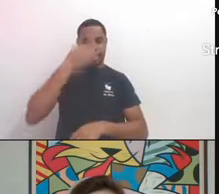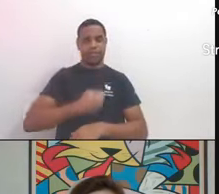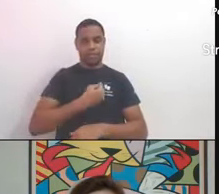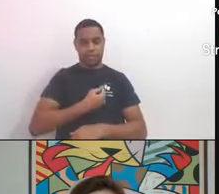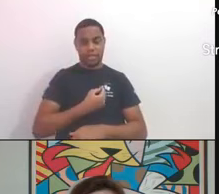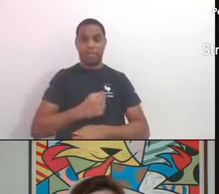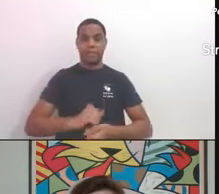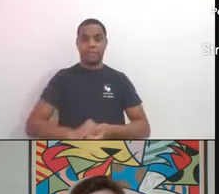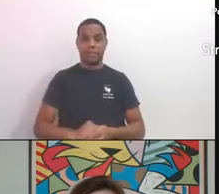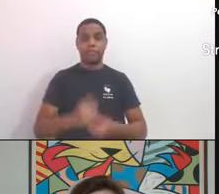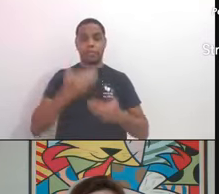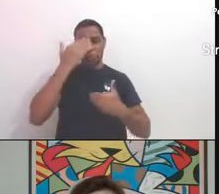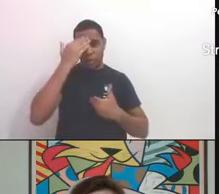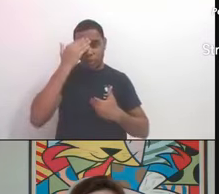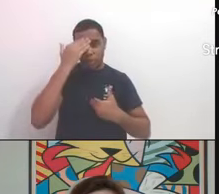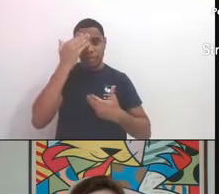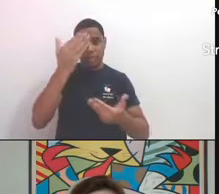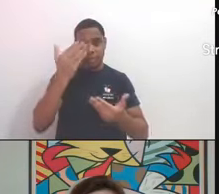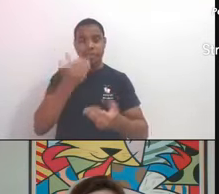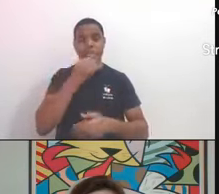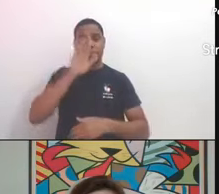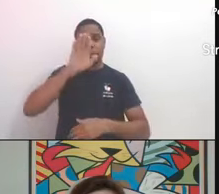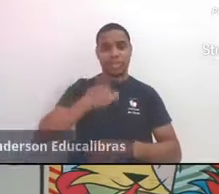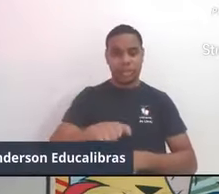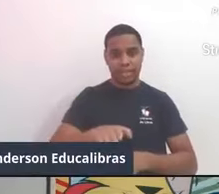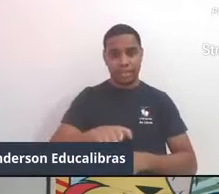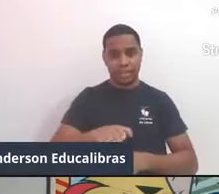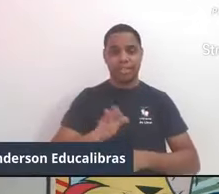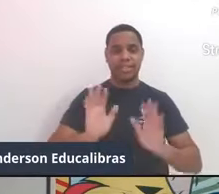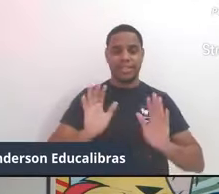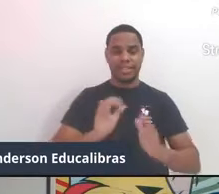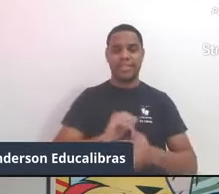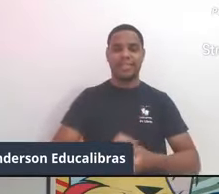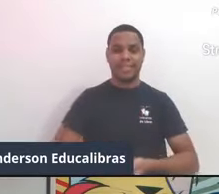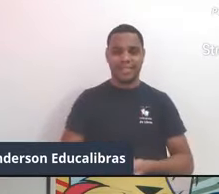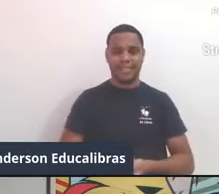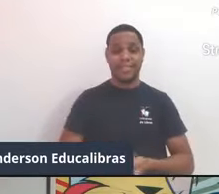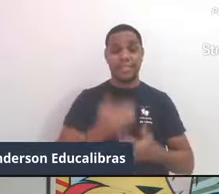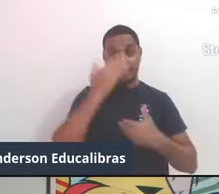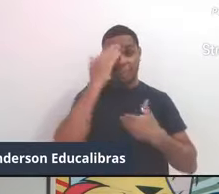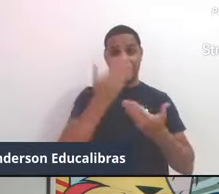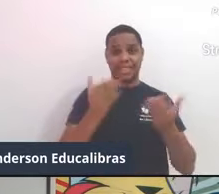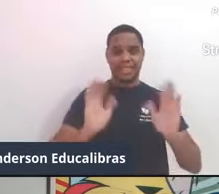quer. Obrigado, boa tarde. Obrigado a você. Obrigada,